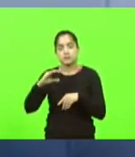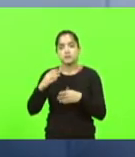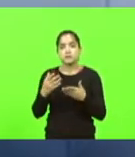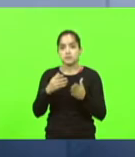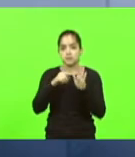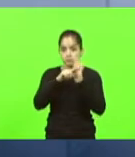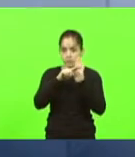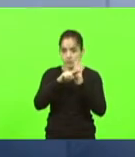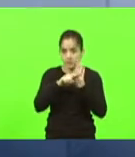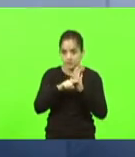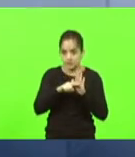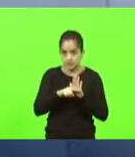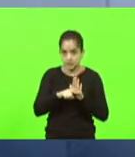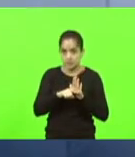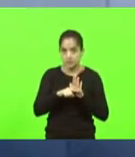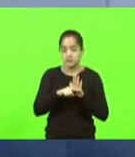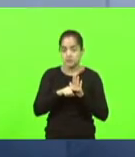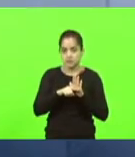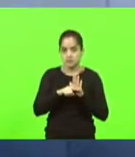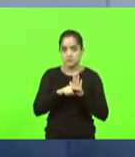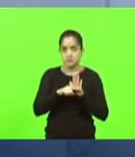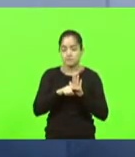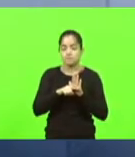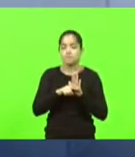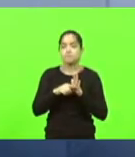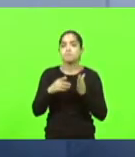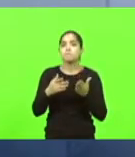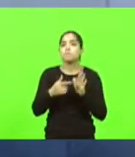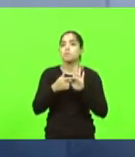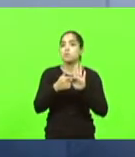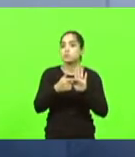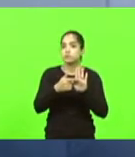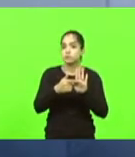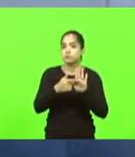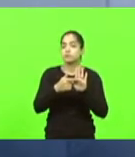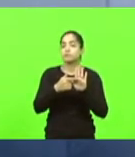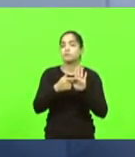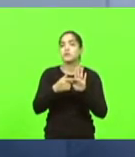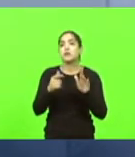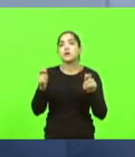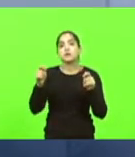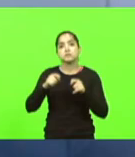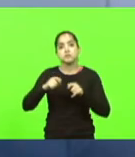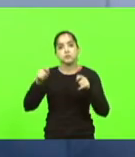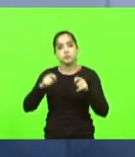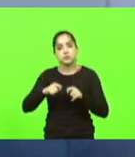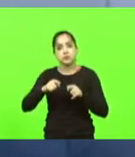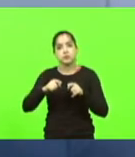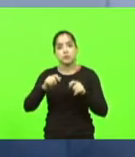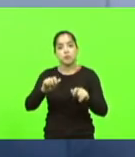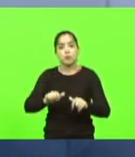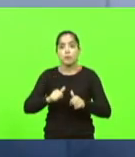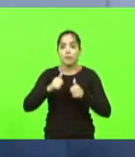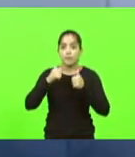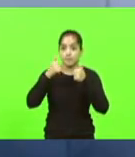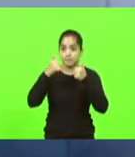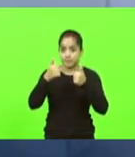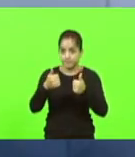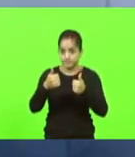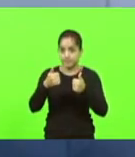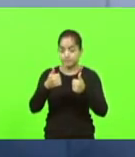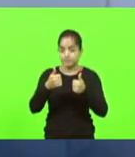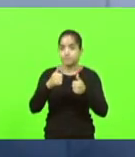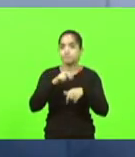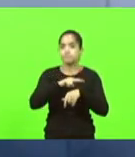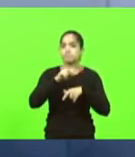pesquisas do nosso censo demográfico. Nós temos conseguido aqui um aprimoramento nos níveis de empregabilidade, sem